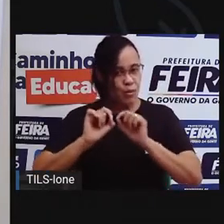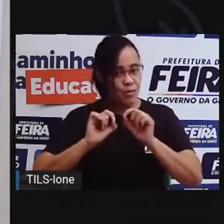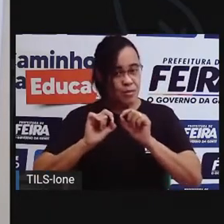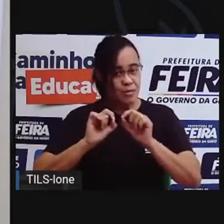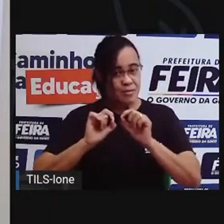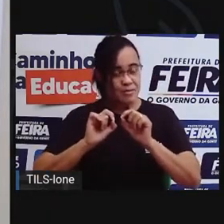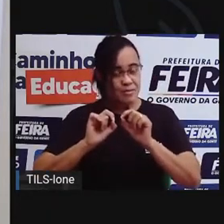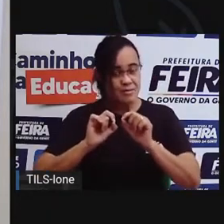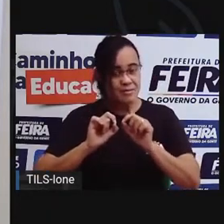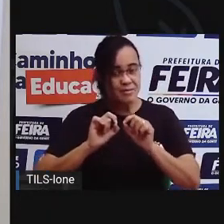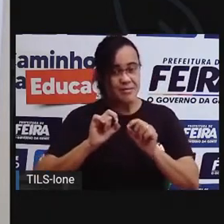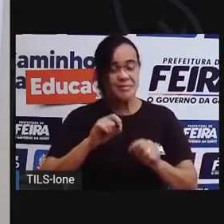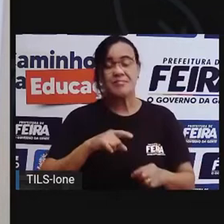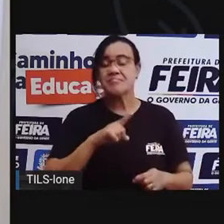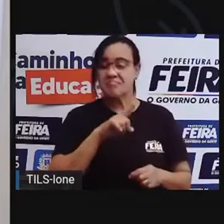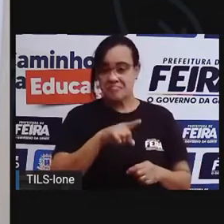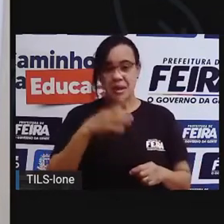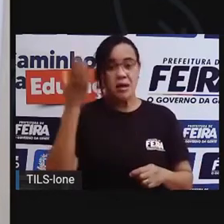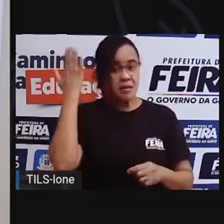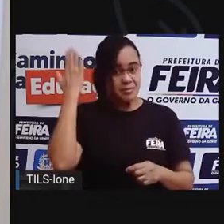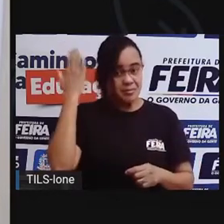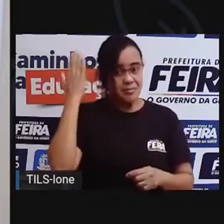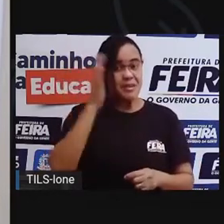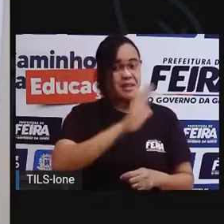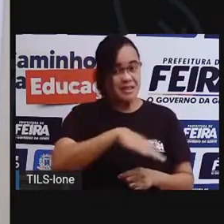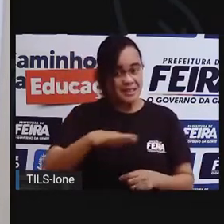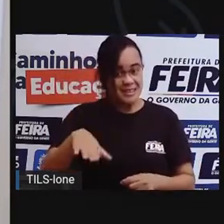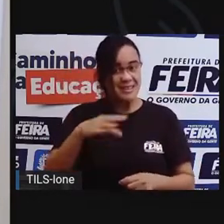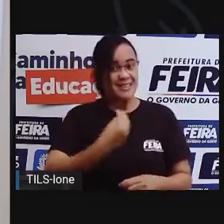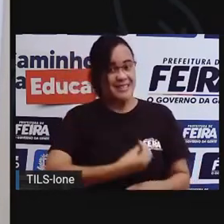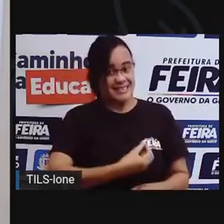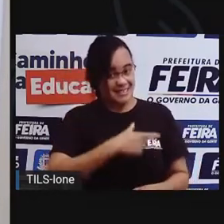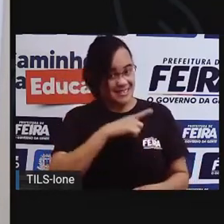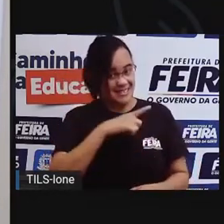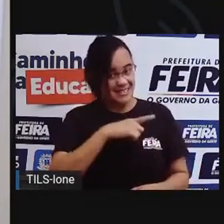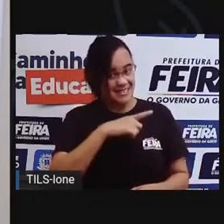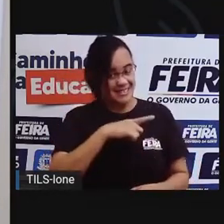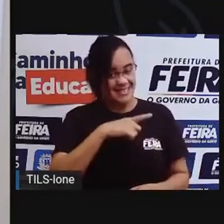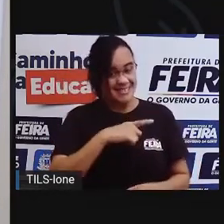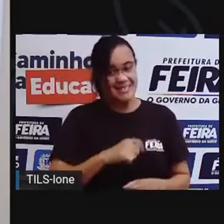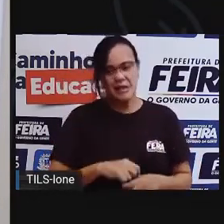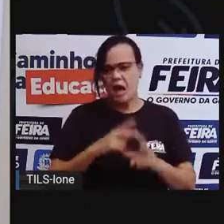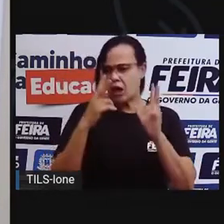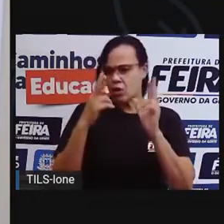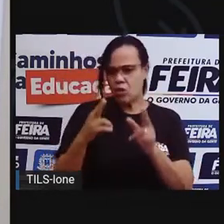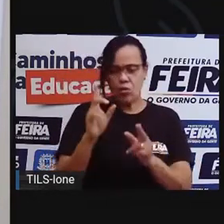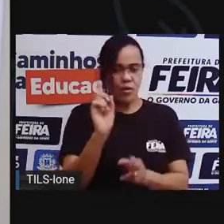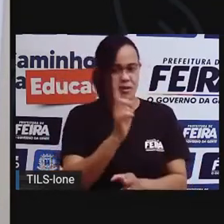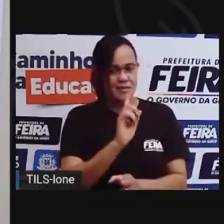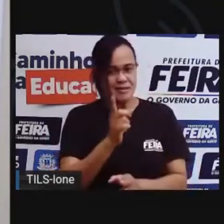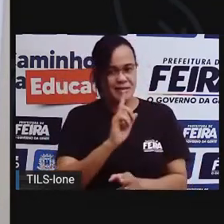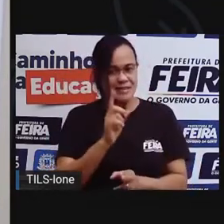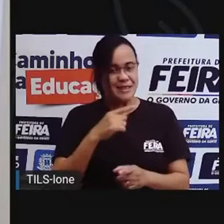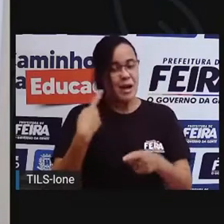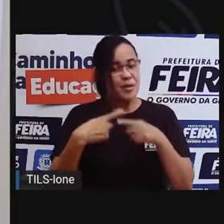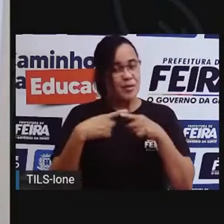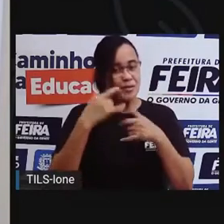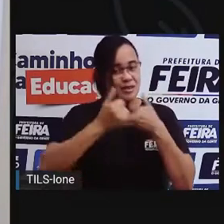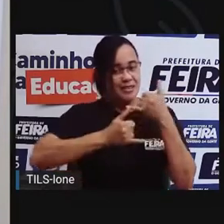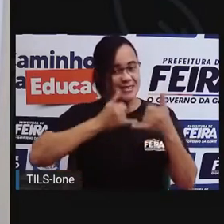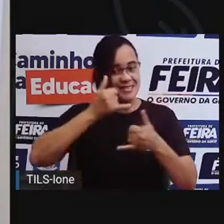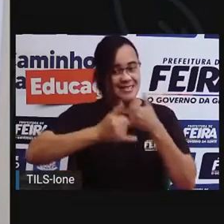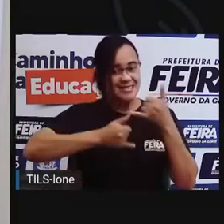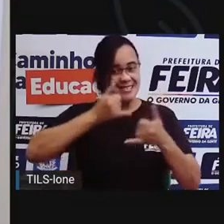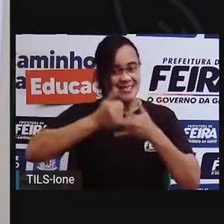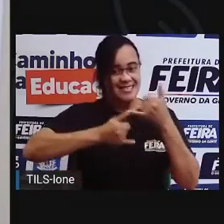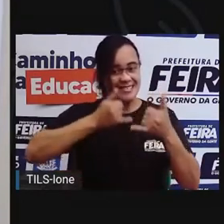uma flauta quando eu era criança, sabia, Proci? Mesmo? É, não era igual a sua, era de brinquedo.